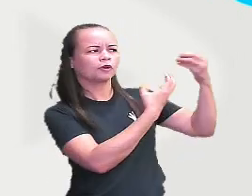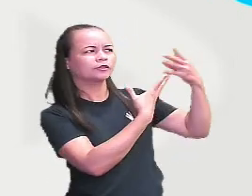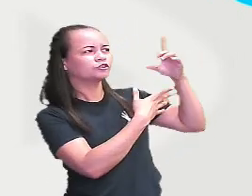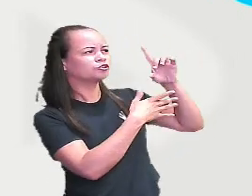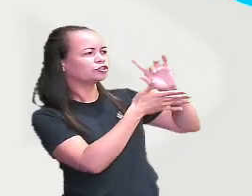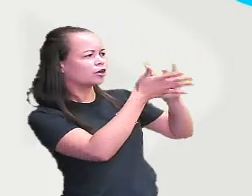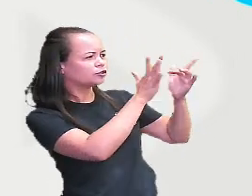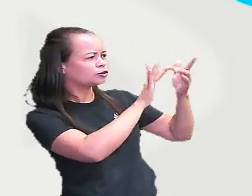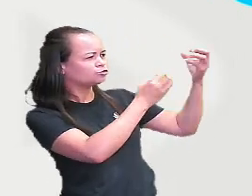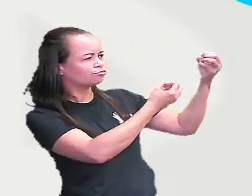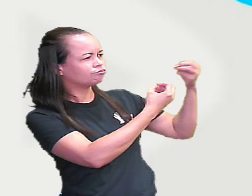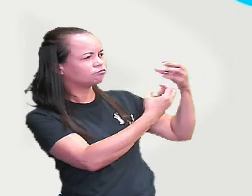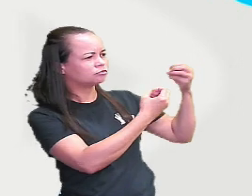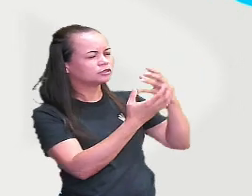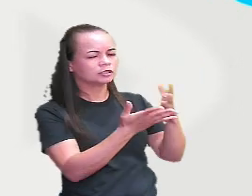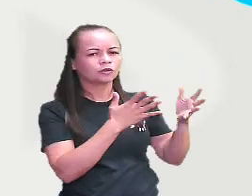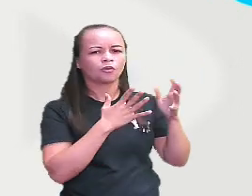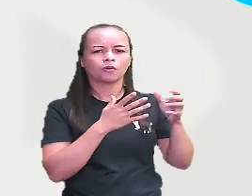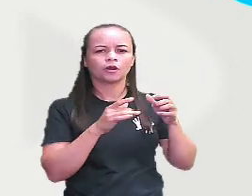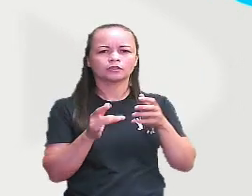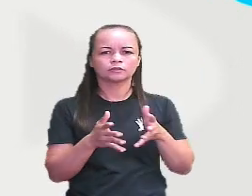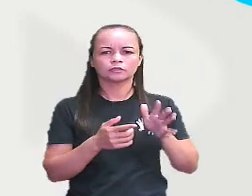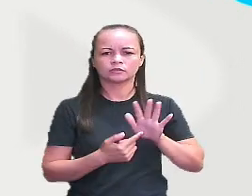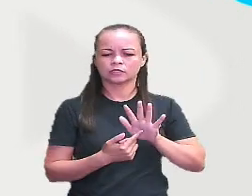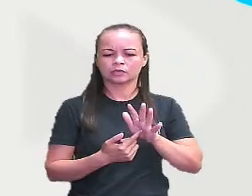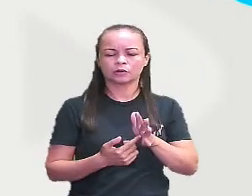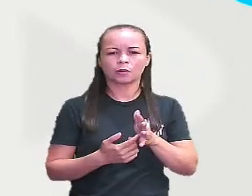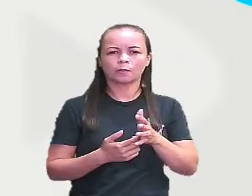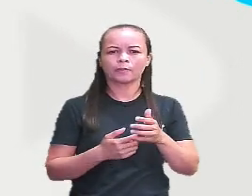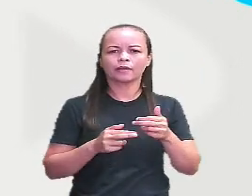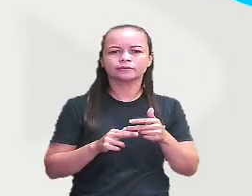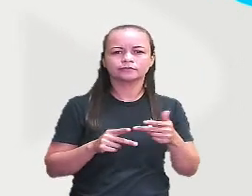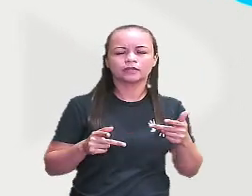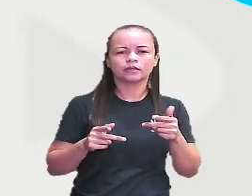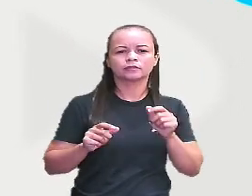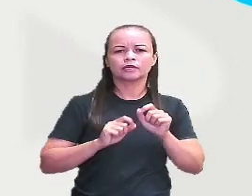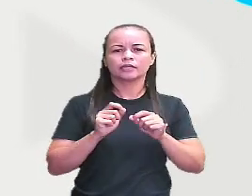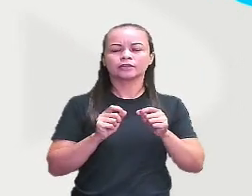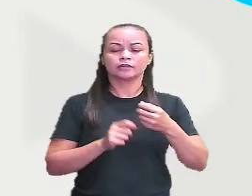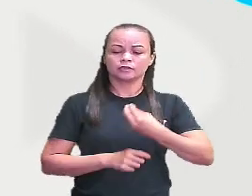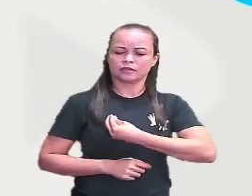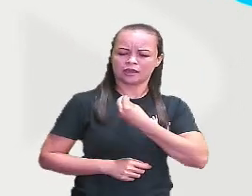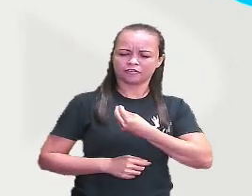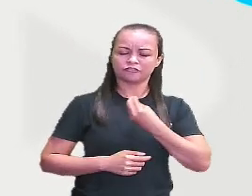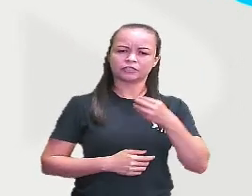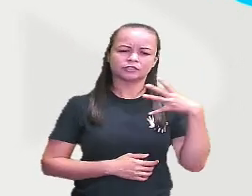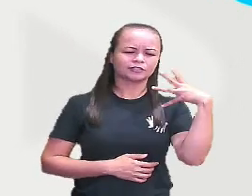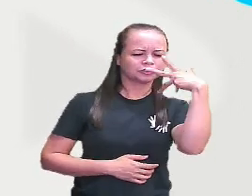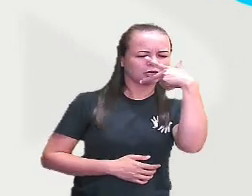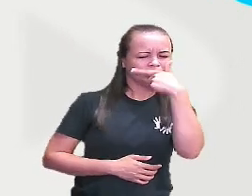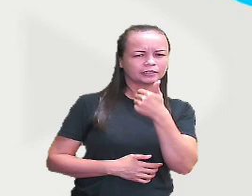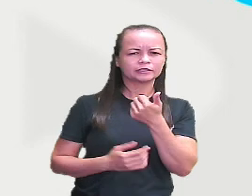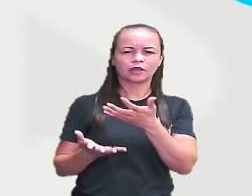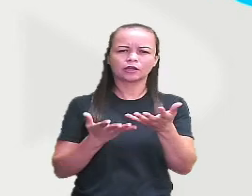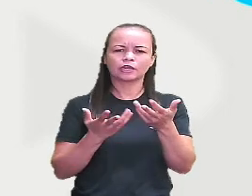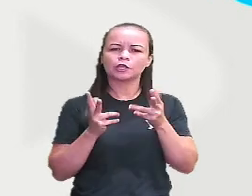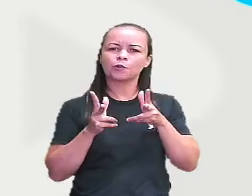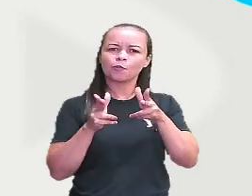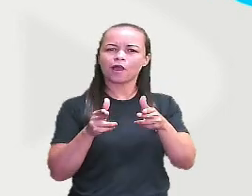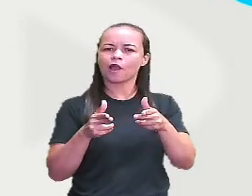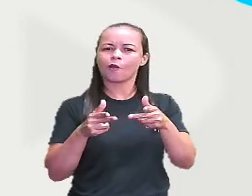perante a escuridão sejamos crescente luz, que a vida seja linda como um prato de